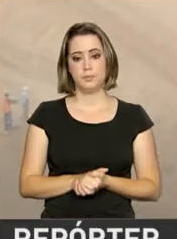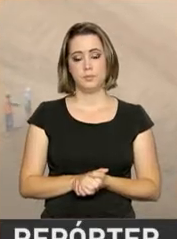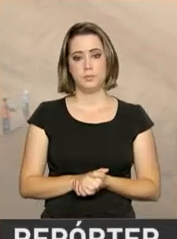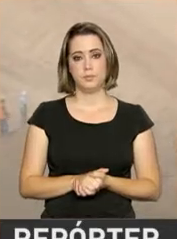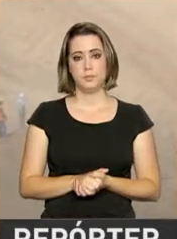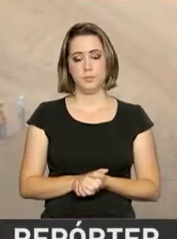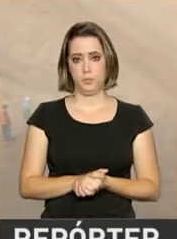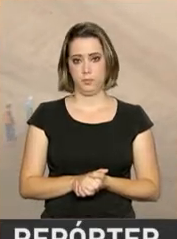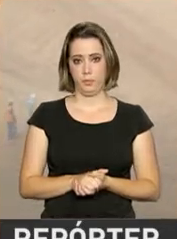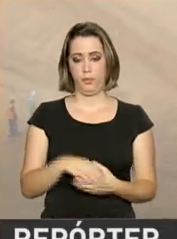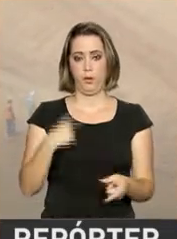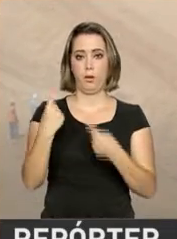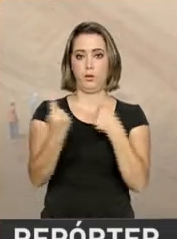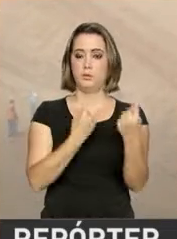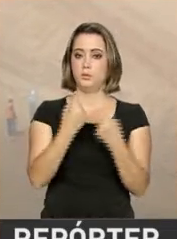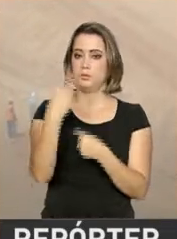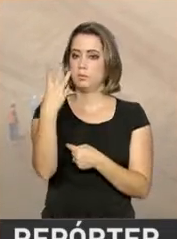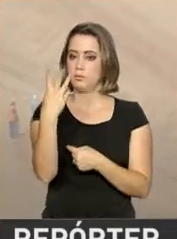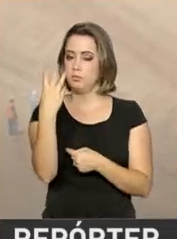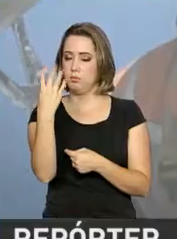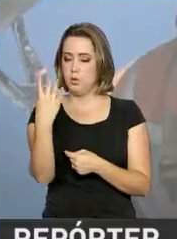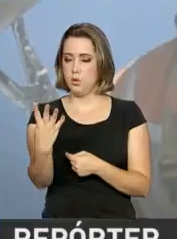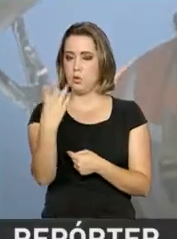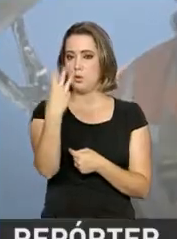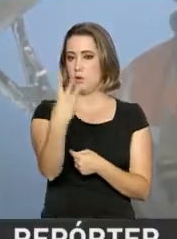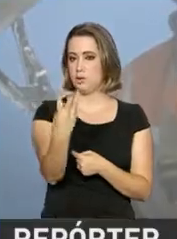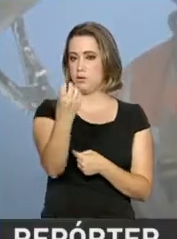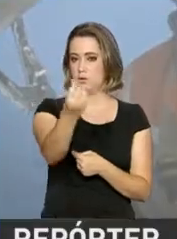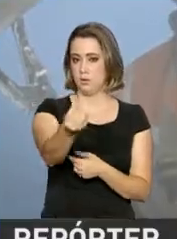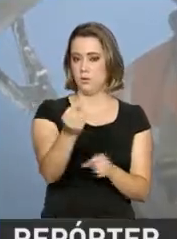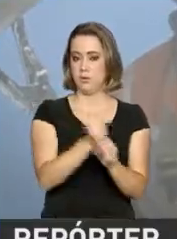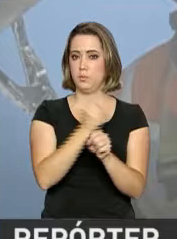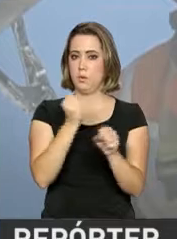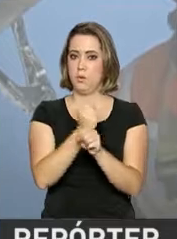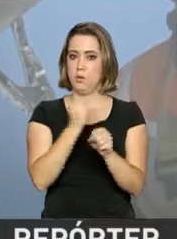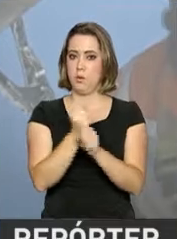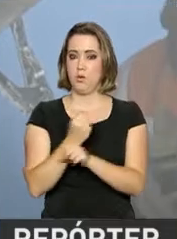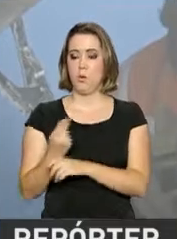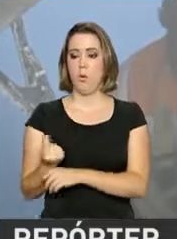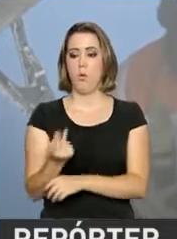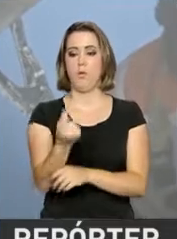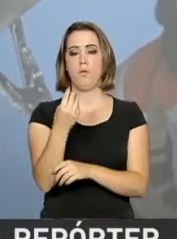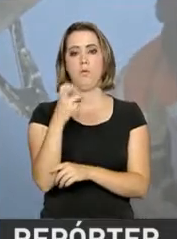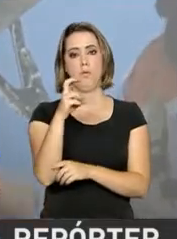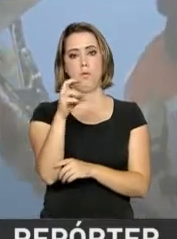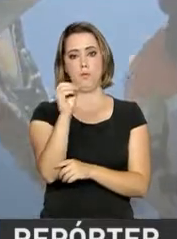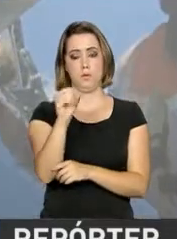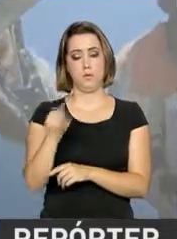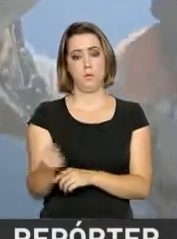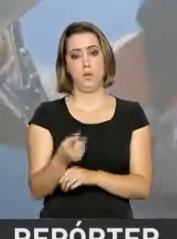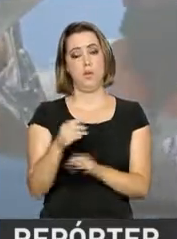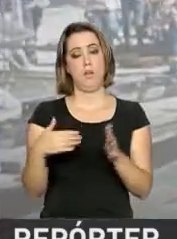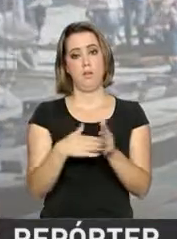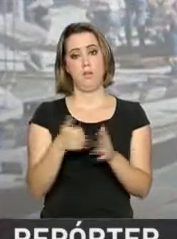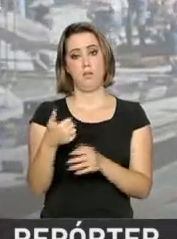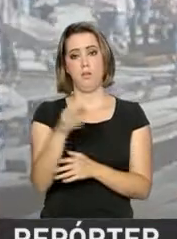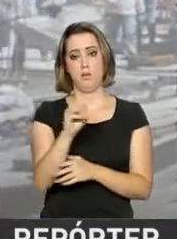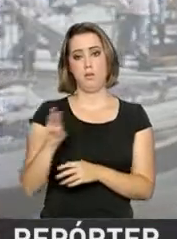Cada uma das 436 obras retomadas custam entre 500 mil e 10 milhões de reais. Desse